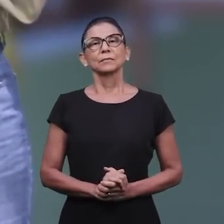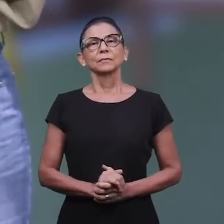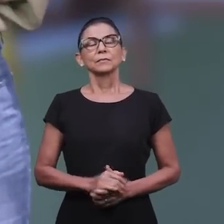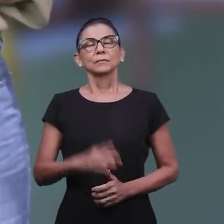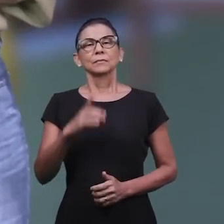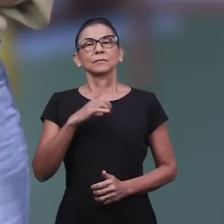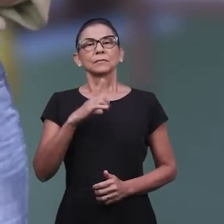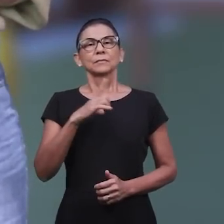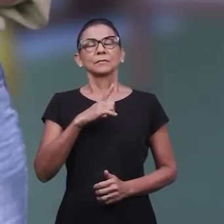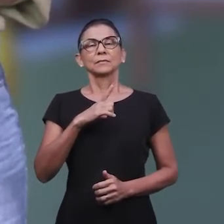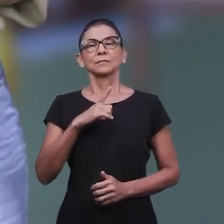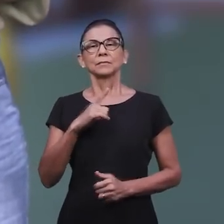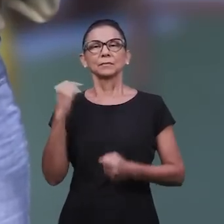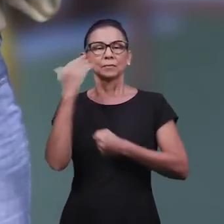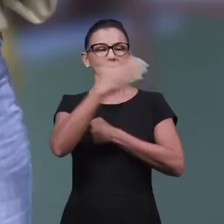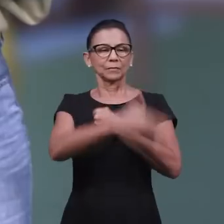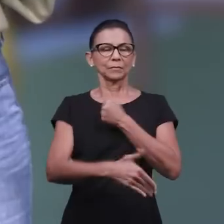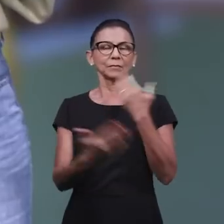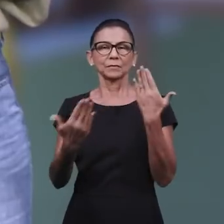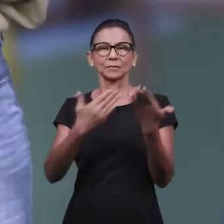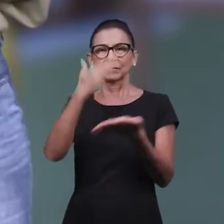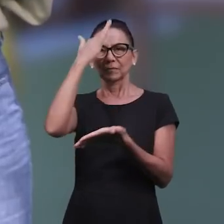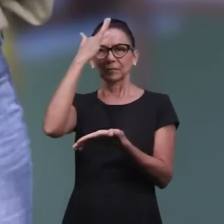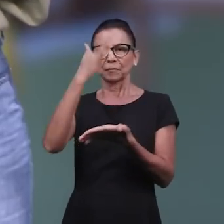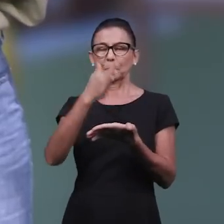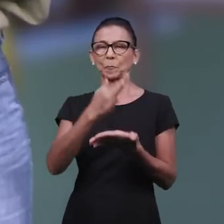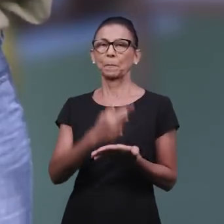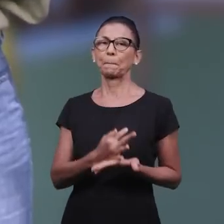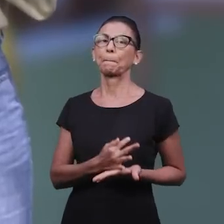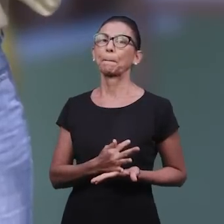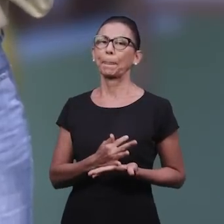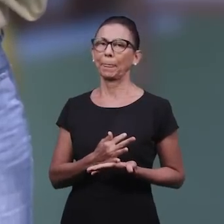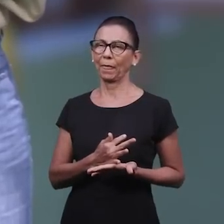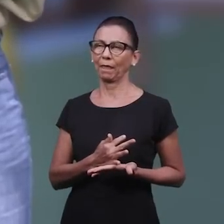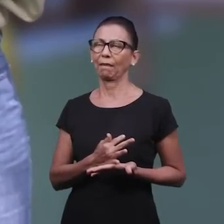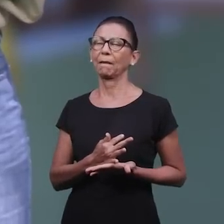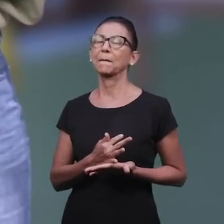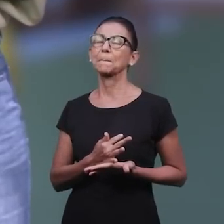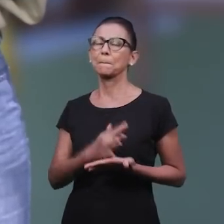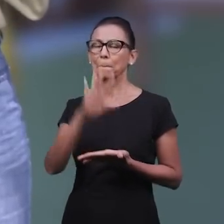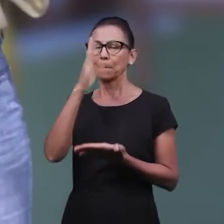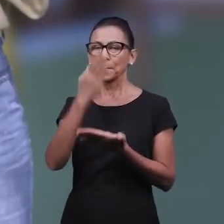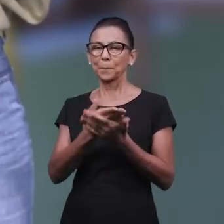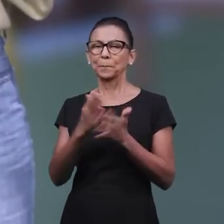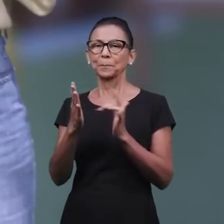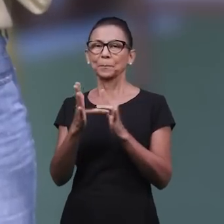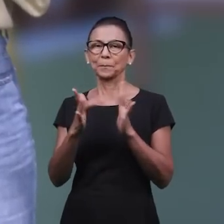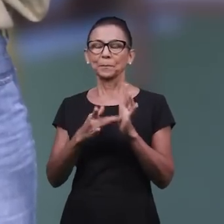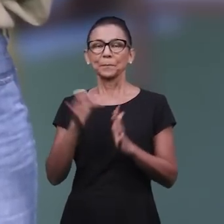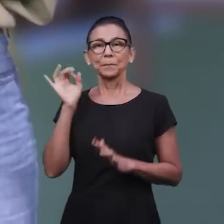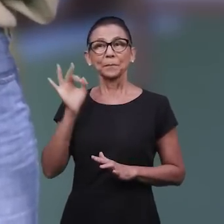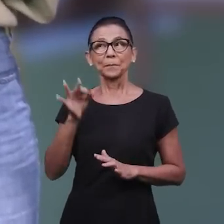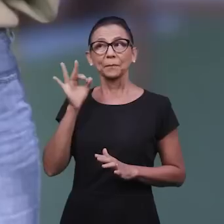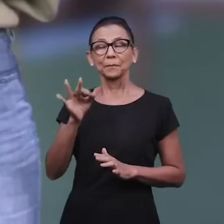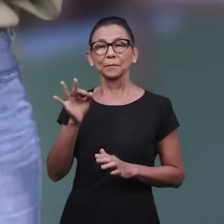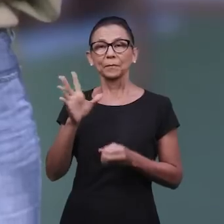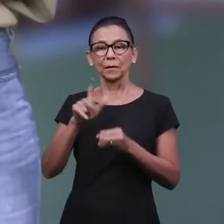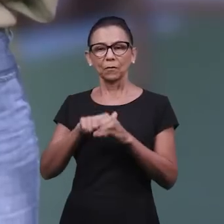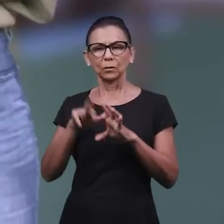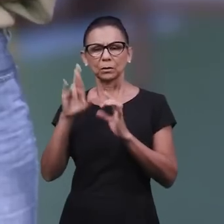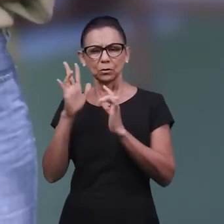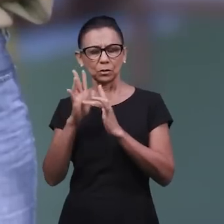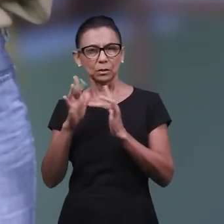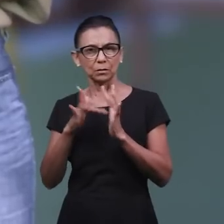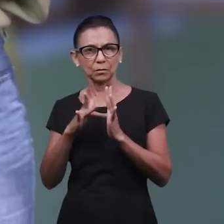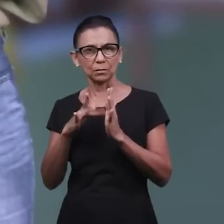o escudo da fé. Viver pela fé em Jesus é a certeza de que no dia que Jesus voltar,